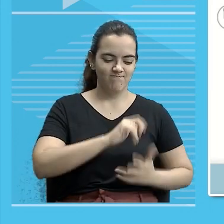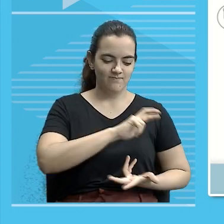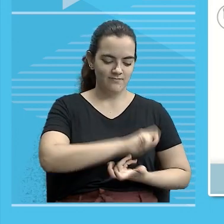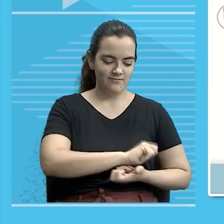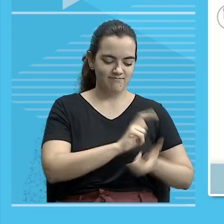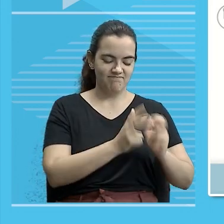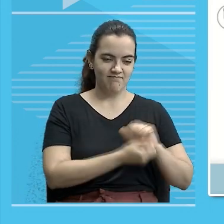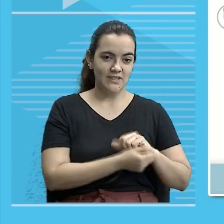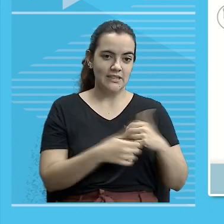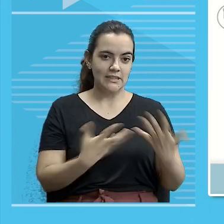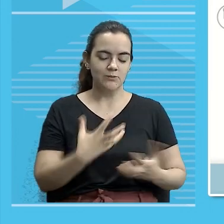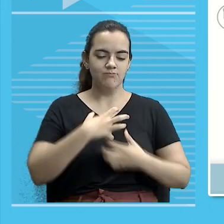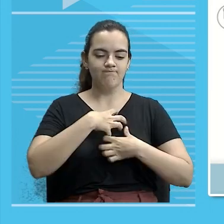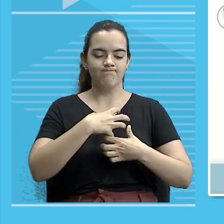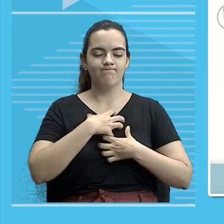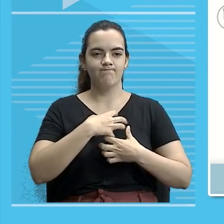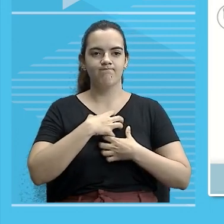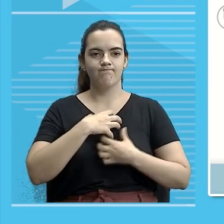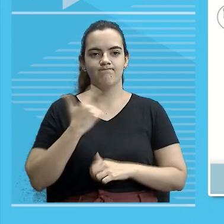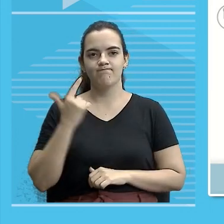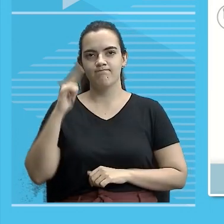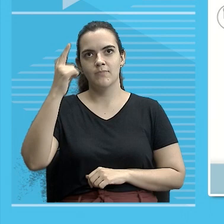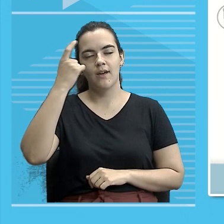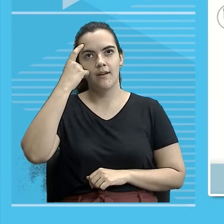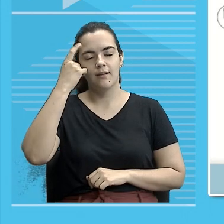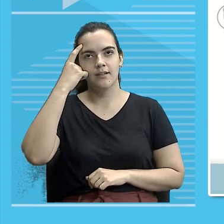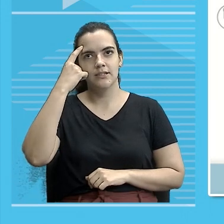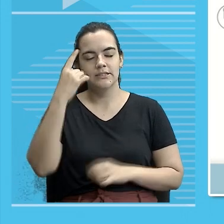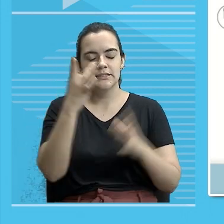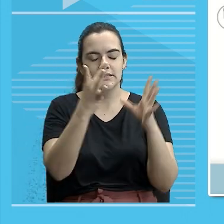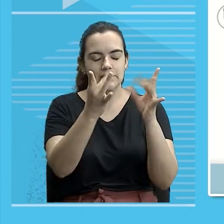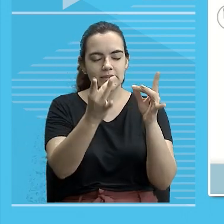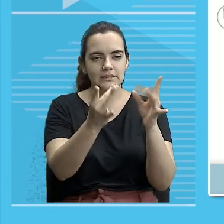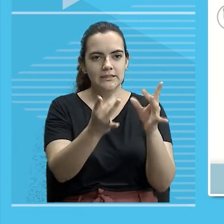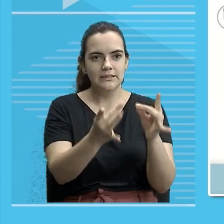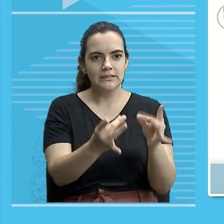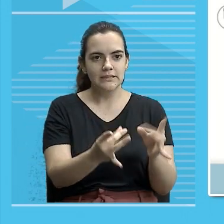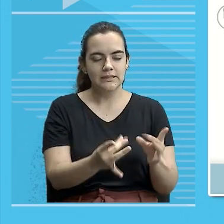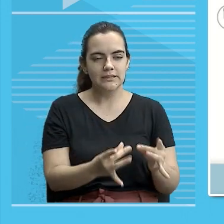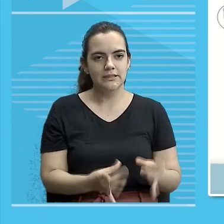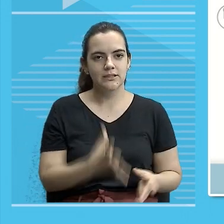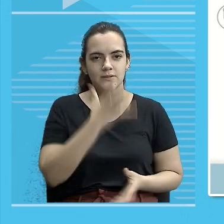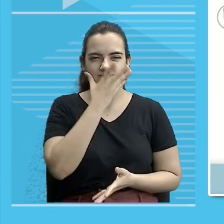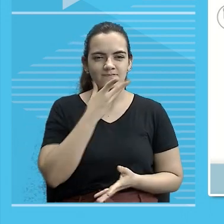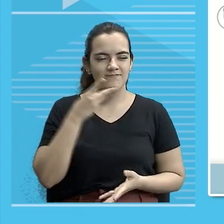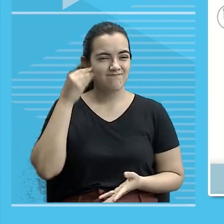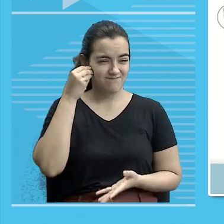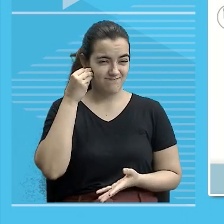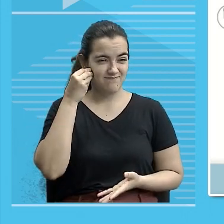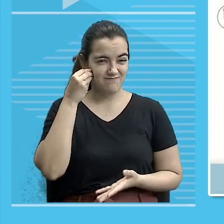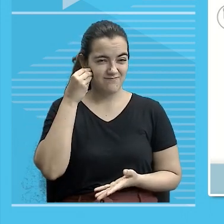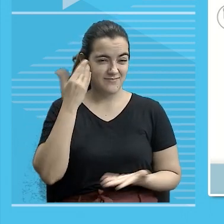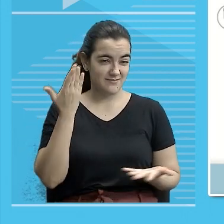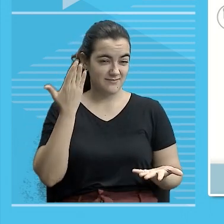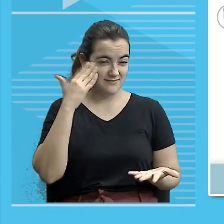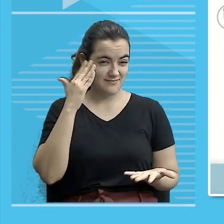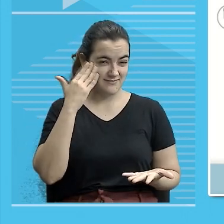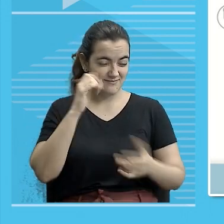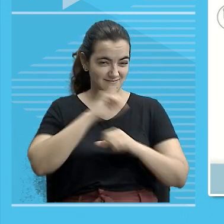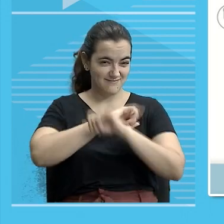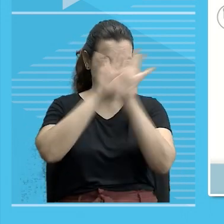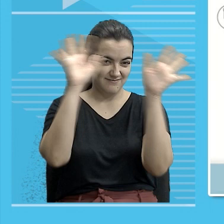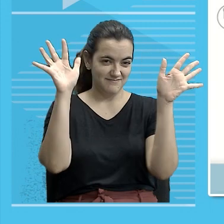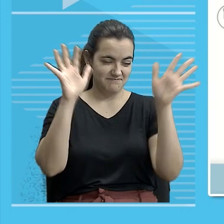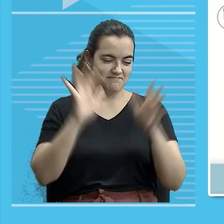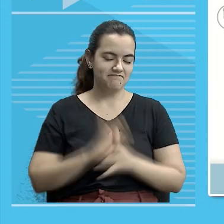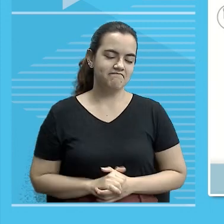para Luana significa o maior qualidade maior detalhes conseguiram compreender meus amados então